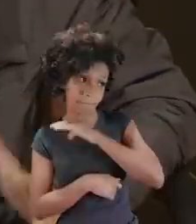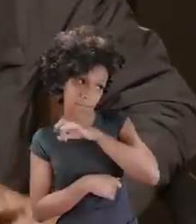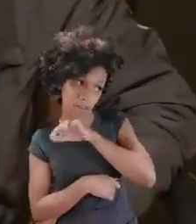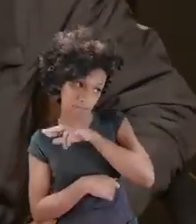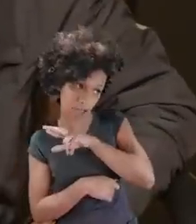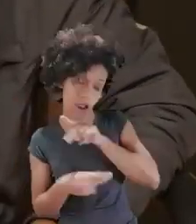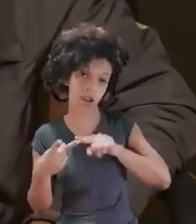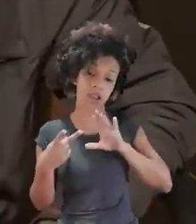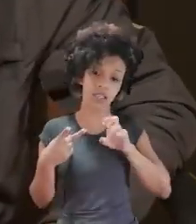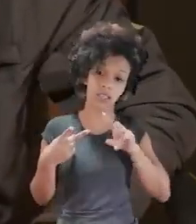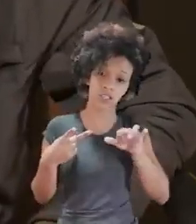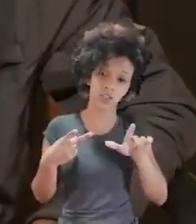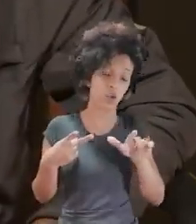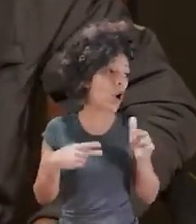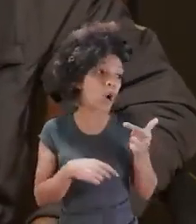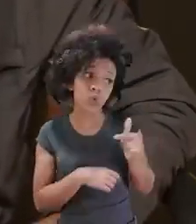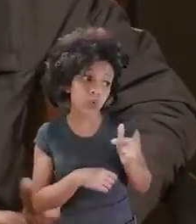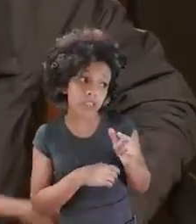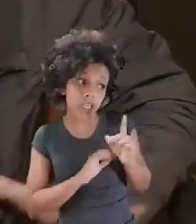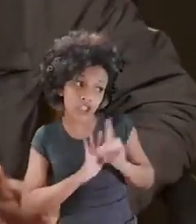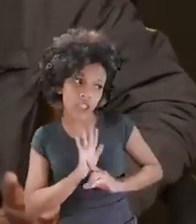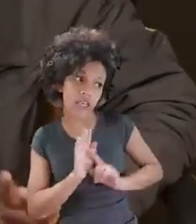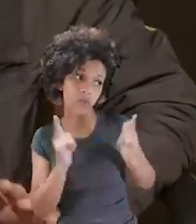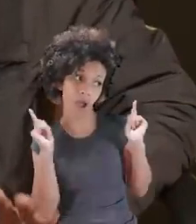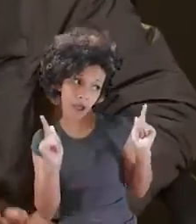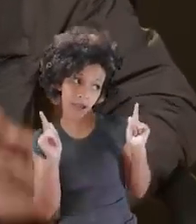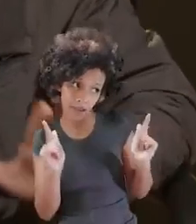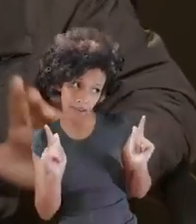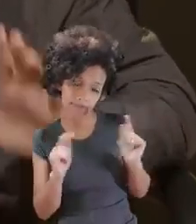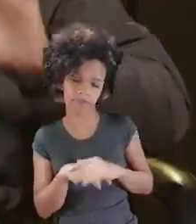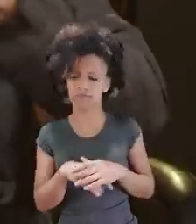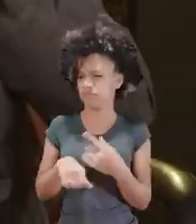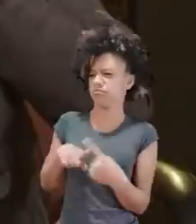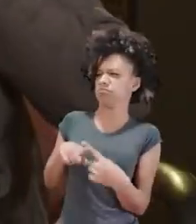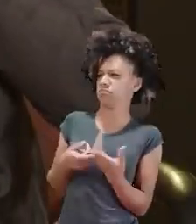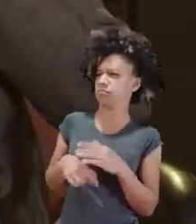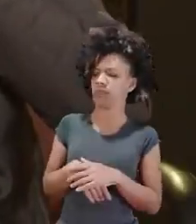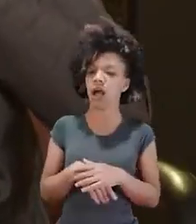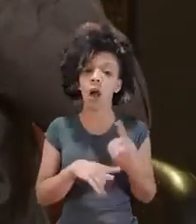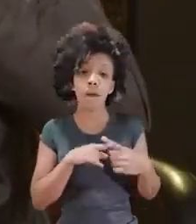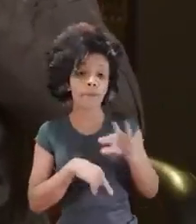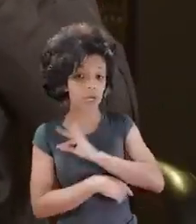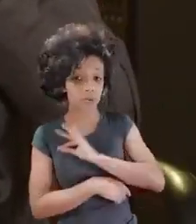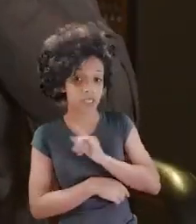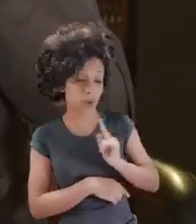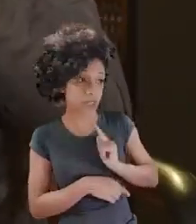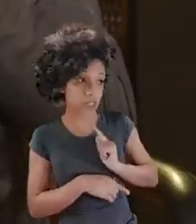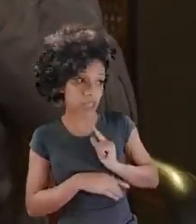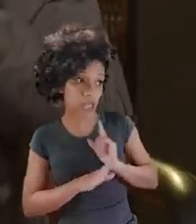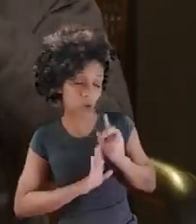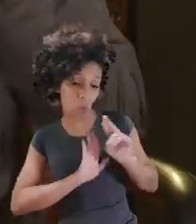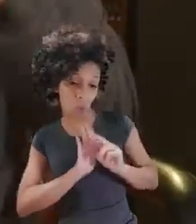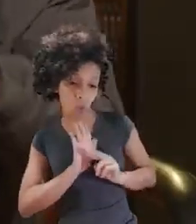seja policial militar o policial civil mas não temos direito à greve já começa por aí entendeu porque é o policial ele tem